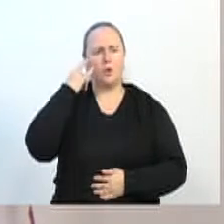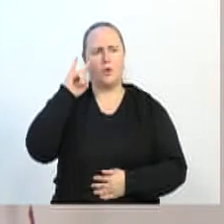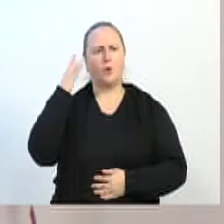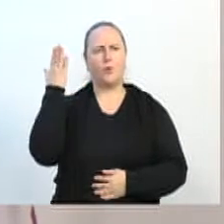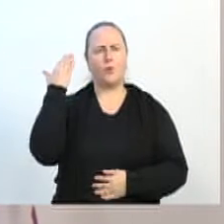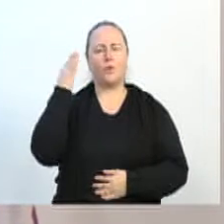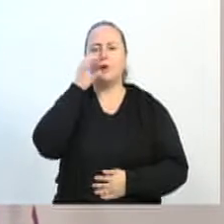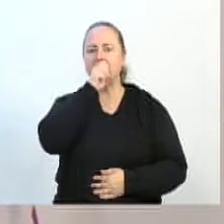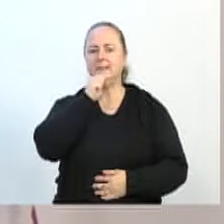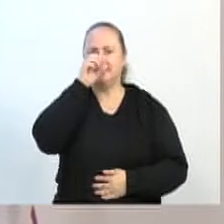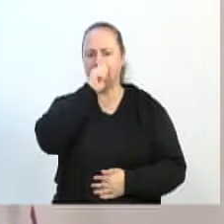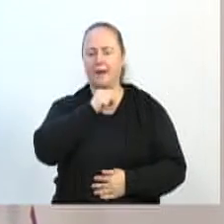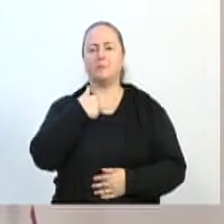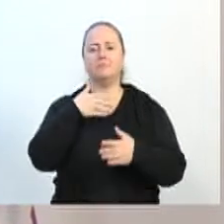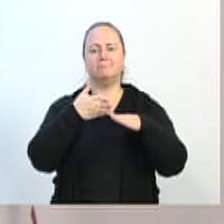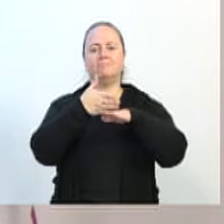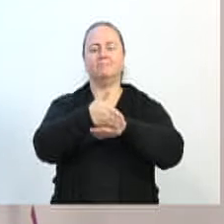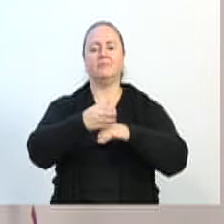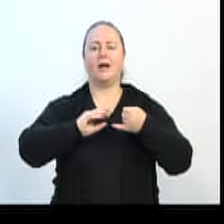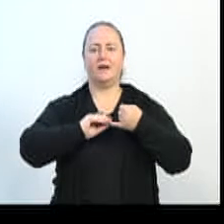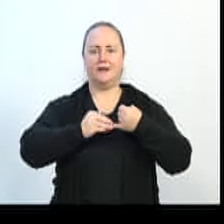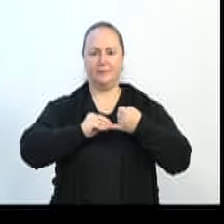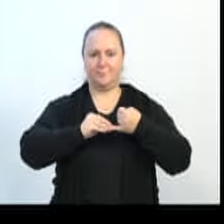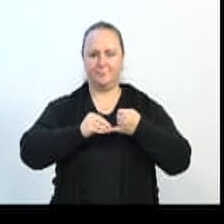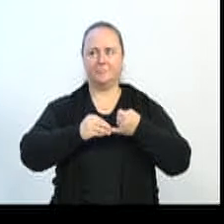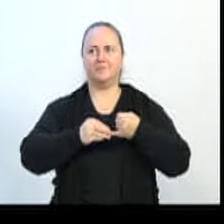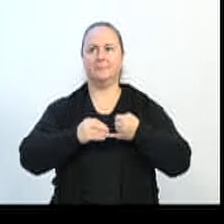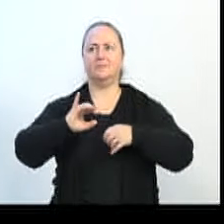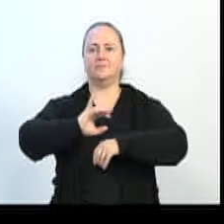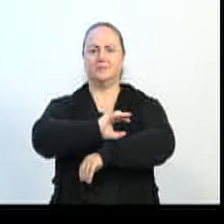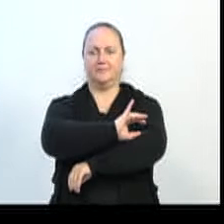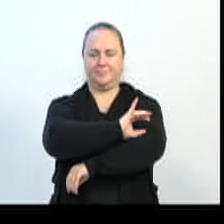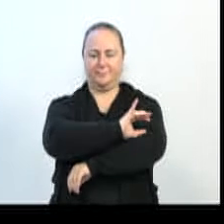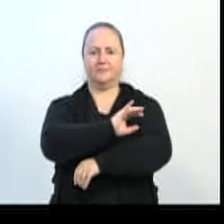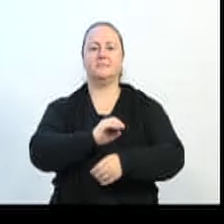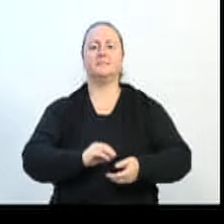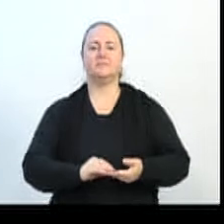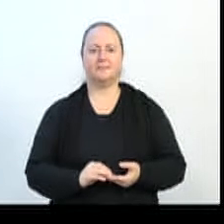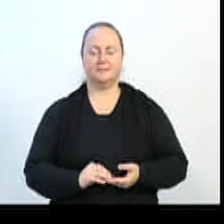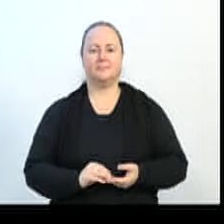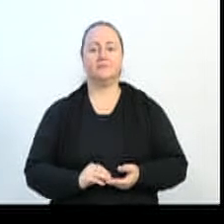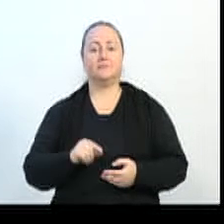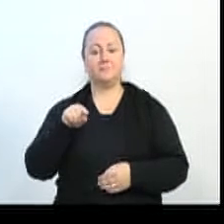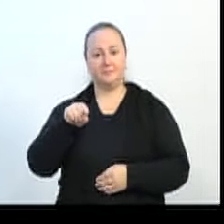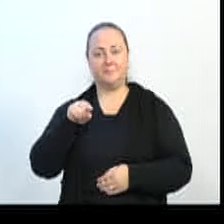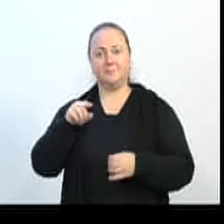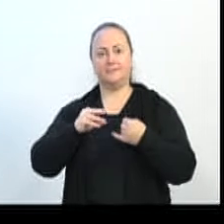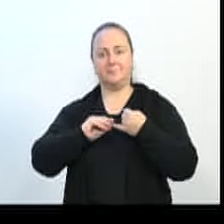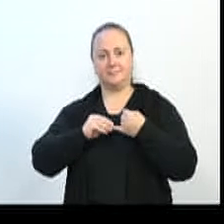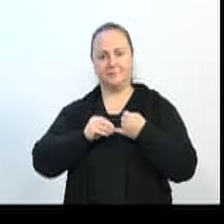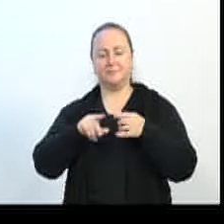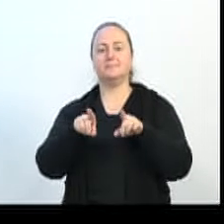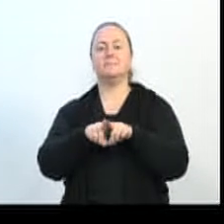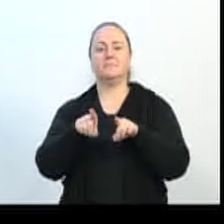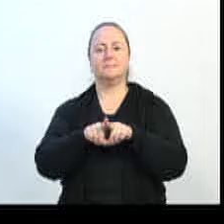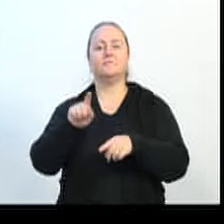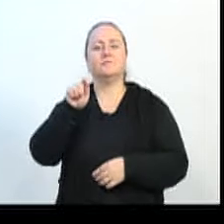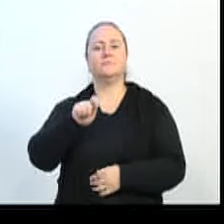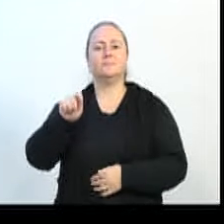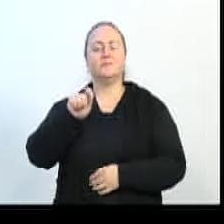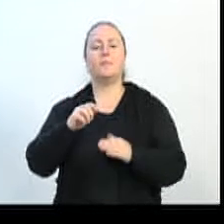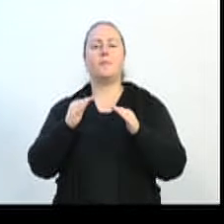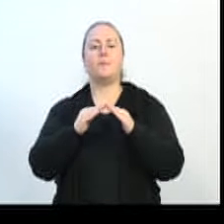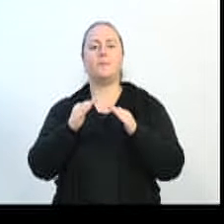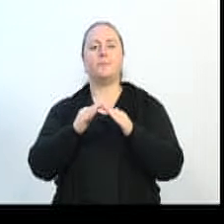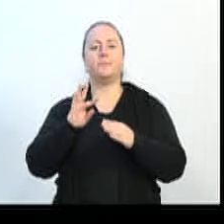participei da feijoada comunitária na Itopava Central. Essa feijoada foi da Associação de Moradores Tereza